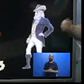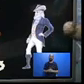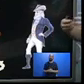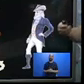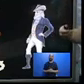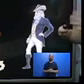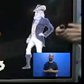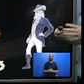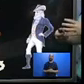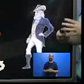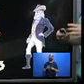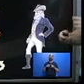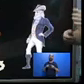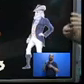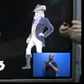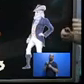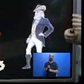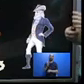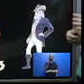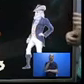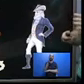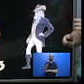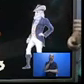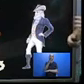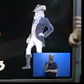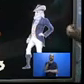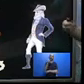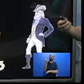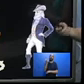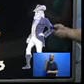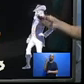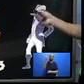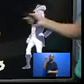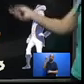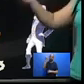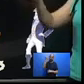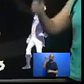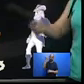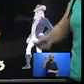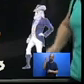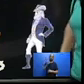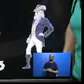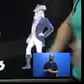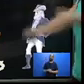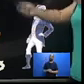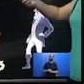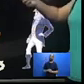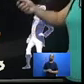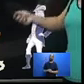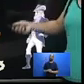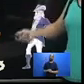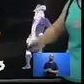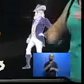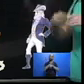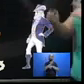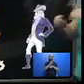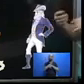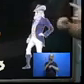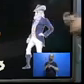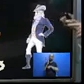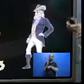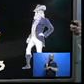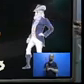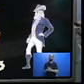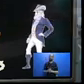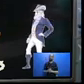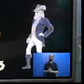o aparecimento dos bandeirantes, que teve uma importância muito grande nessa expansão de terras, né, que a gente vai ver